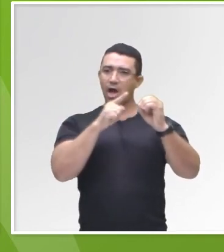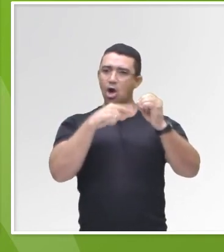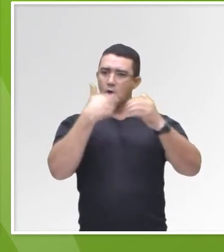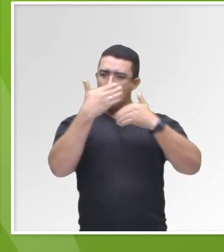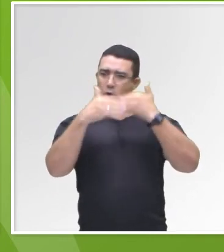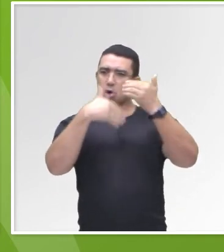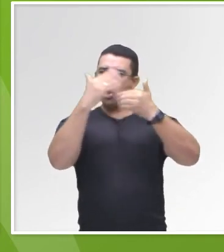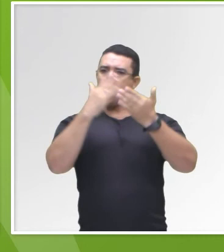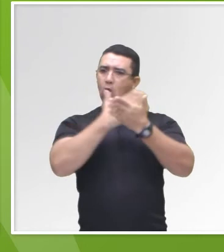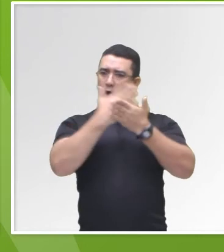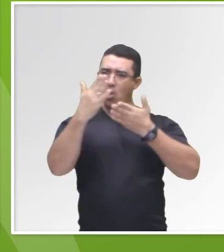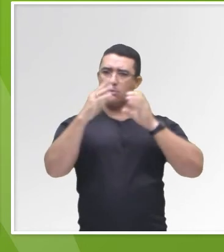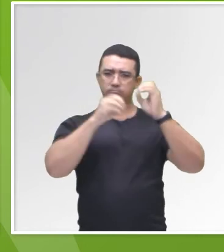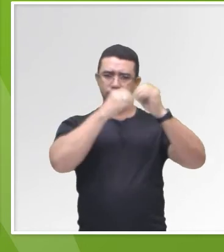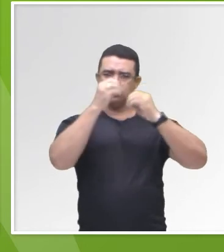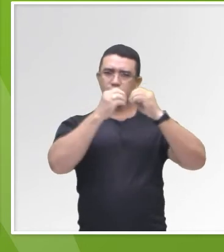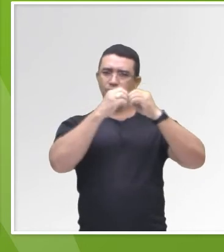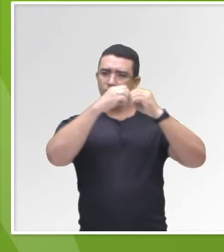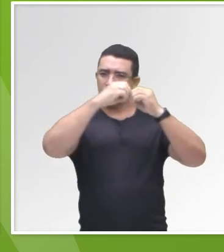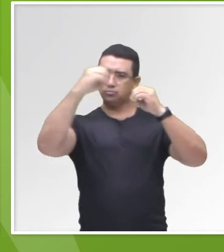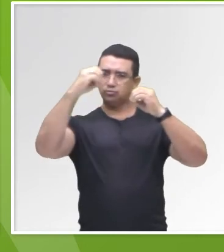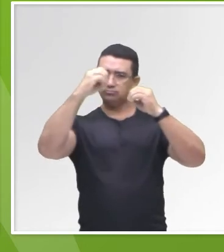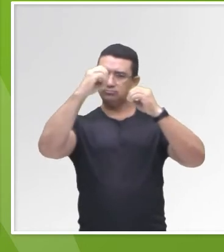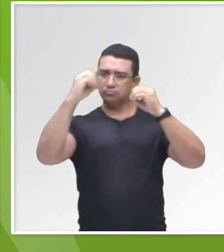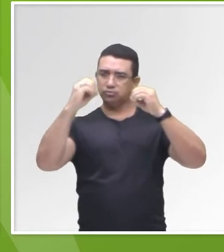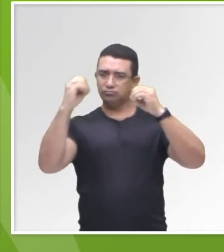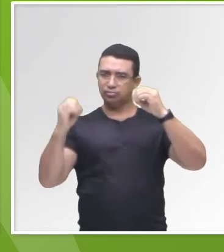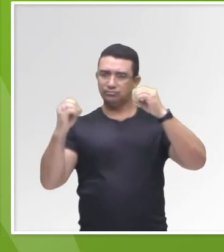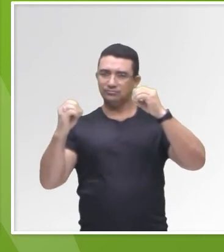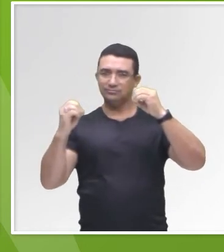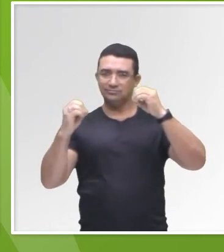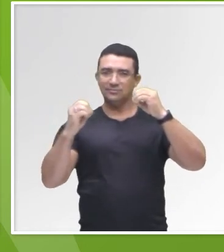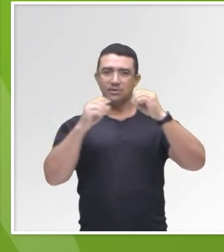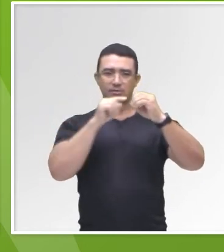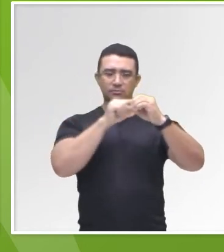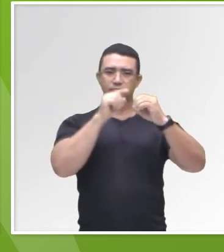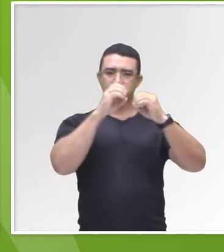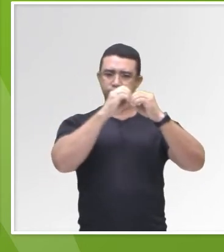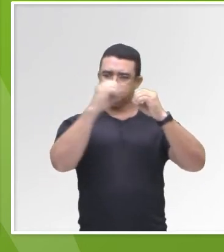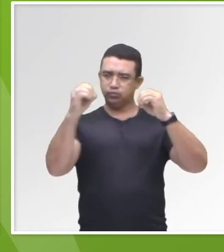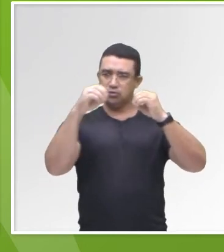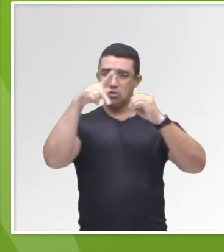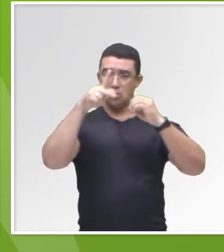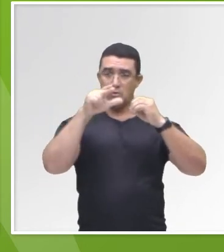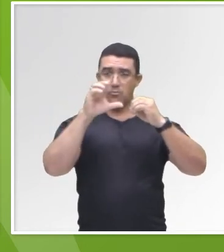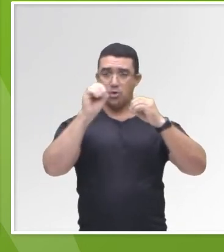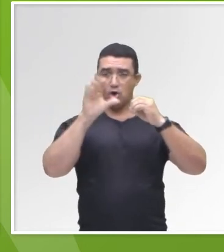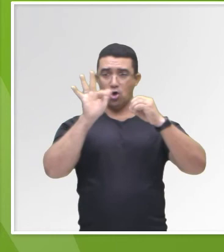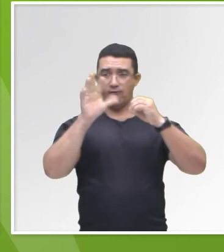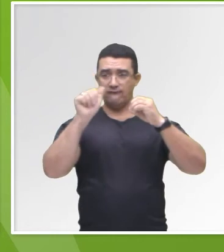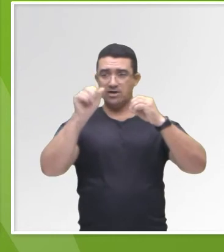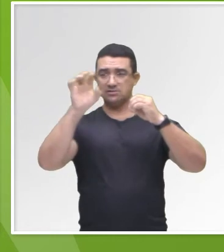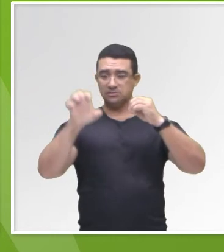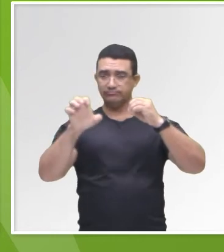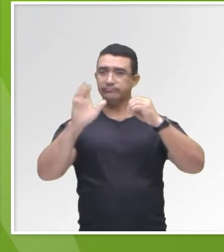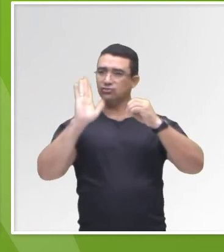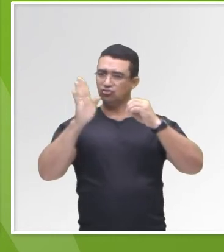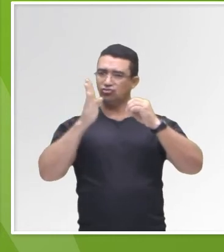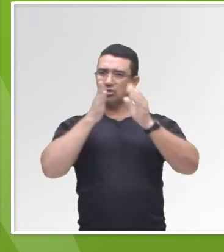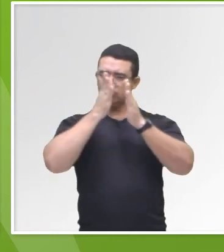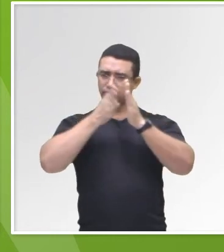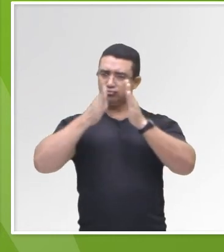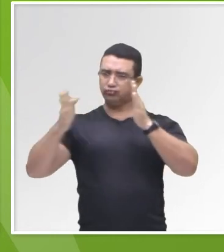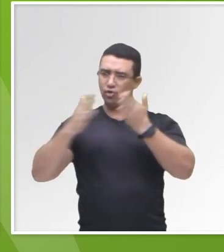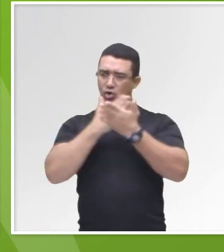ali o seu processo de divisão celular, né? Inicia-se ali com a prófase, onde a gente já tem algumas etapas para que possa